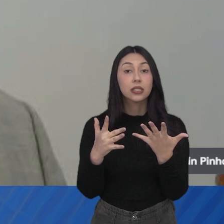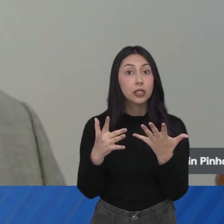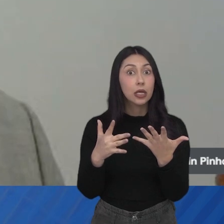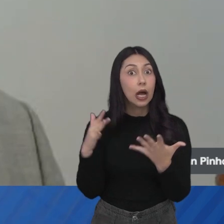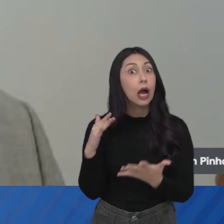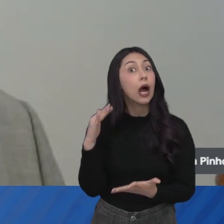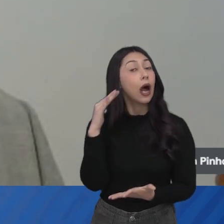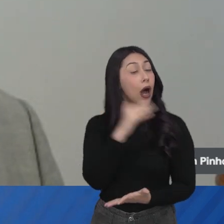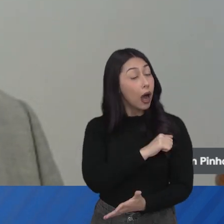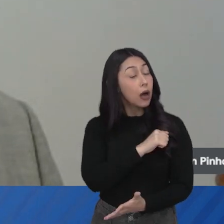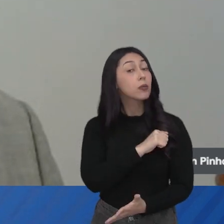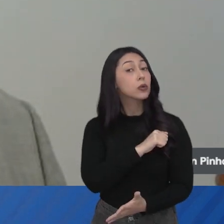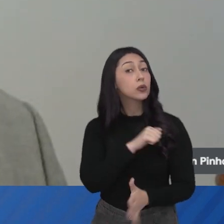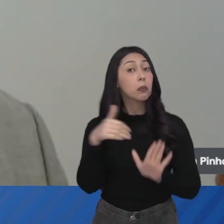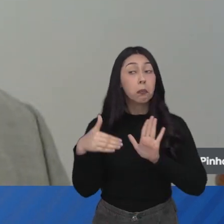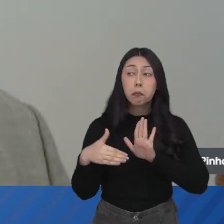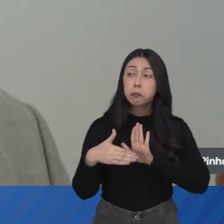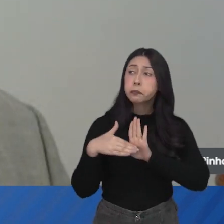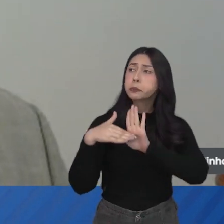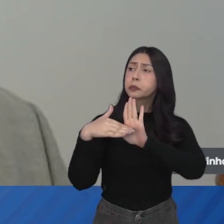que tem sido bastante ágil